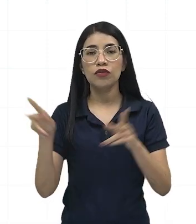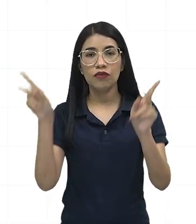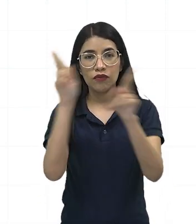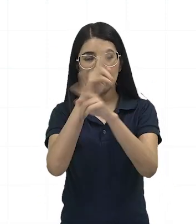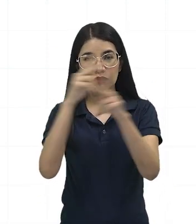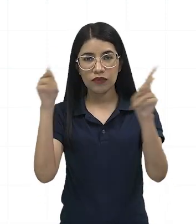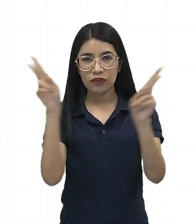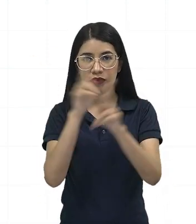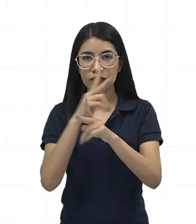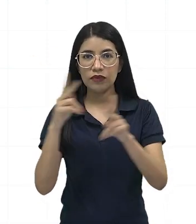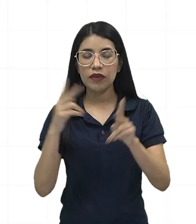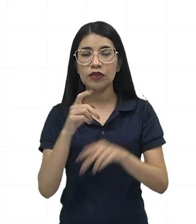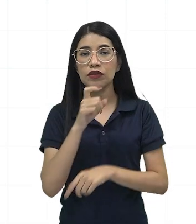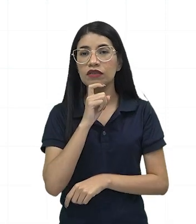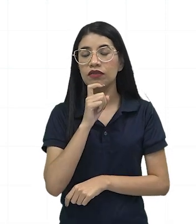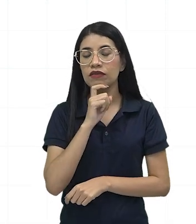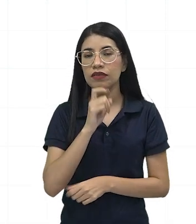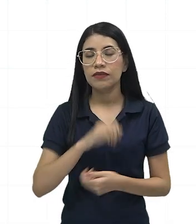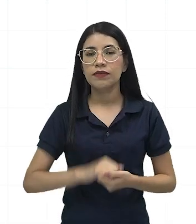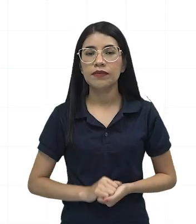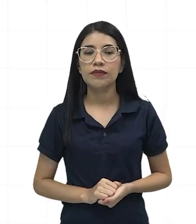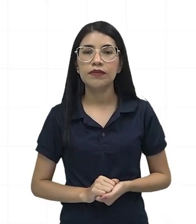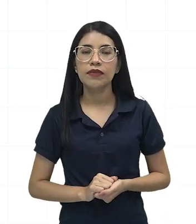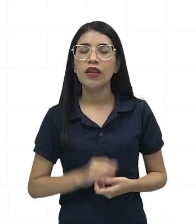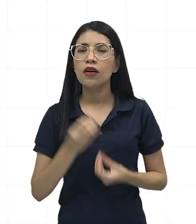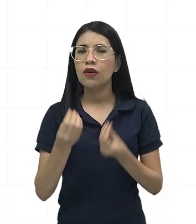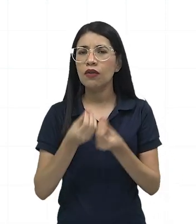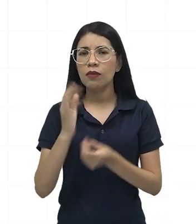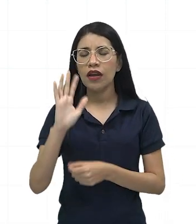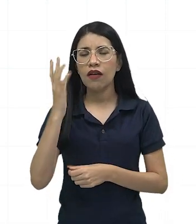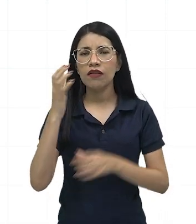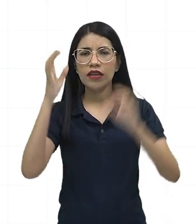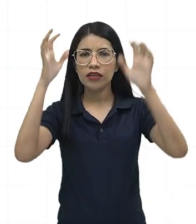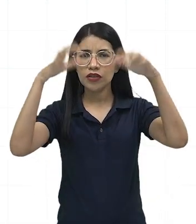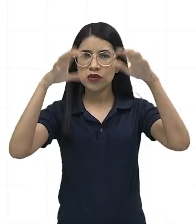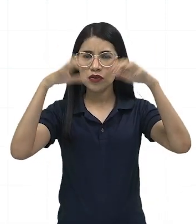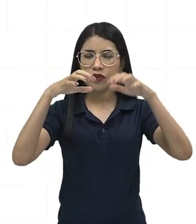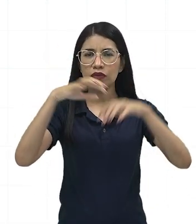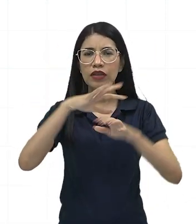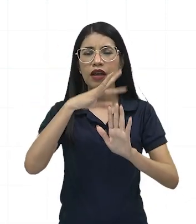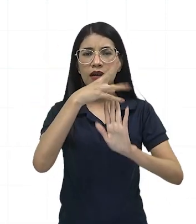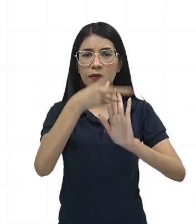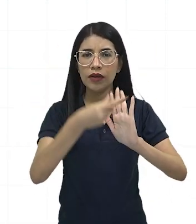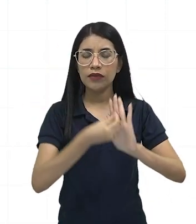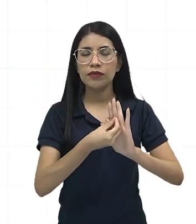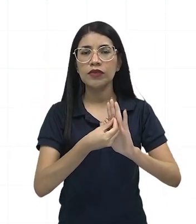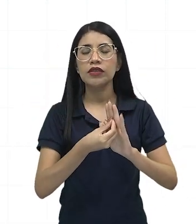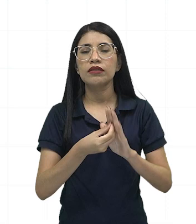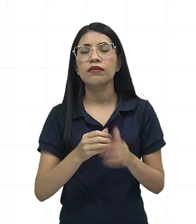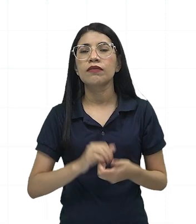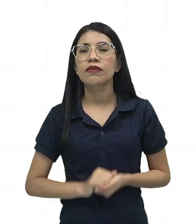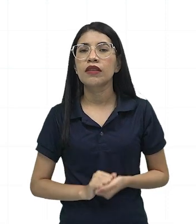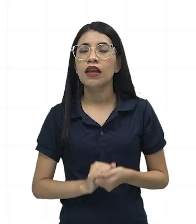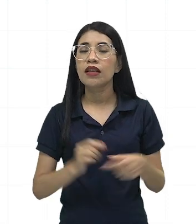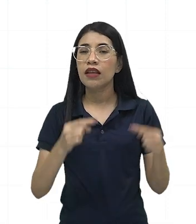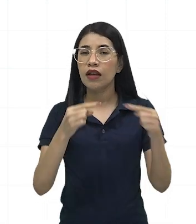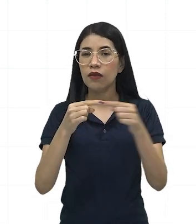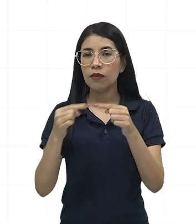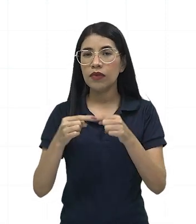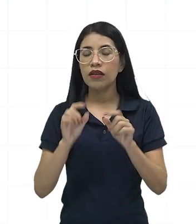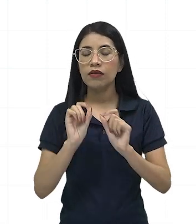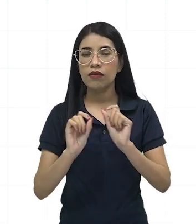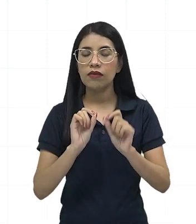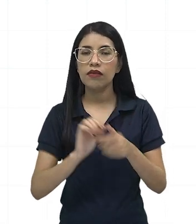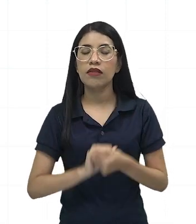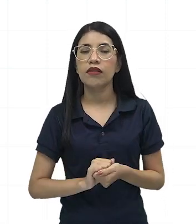alísios. Os mecanismos que provocam chuva na Amazônia estão intimamente ligados com